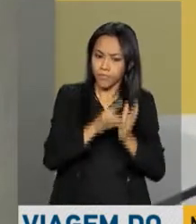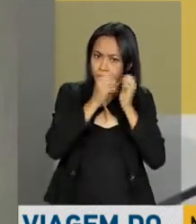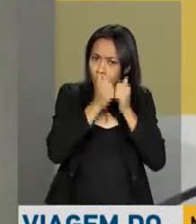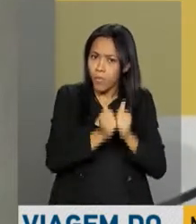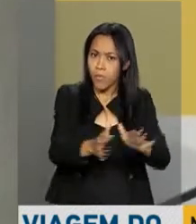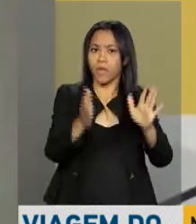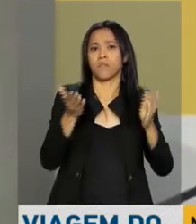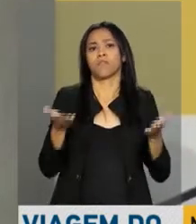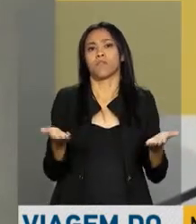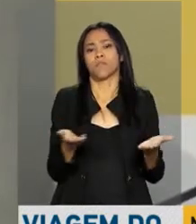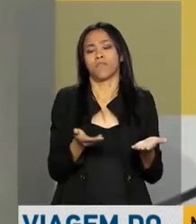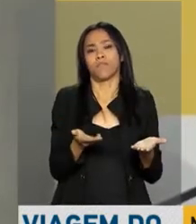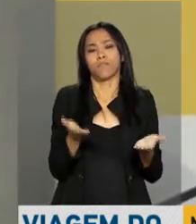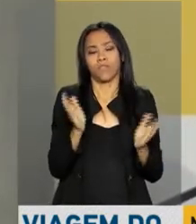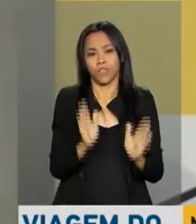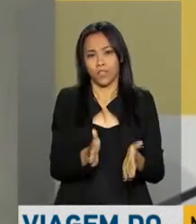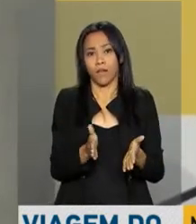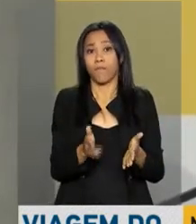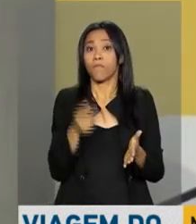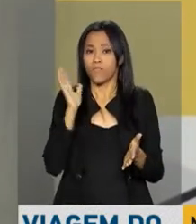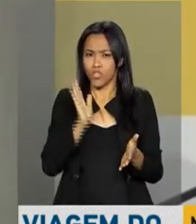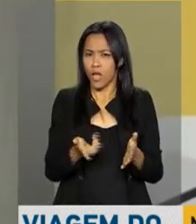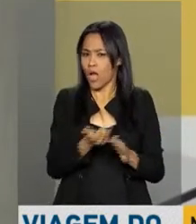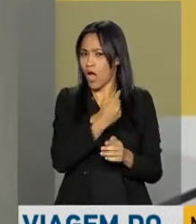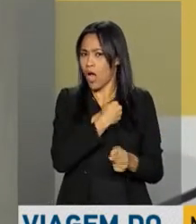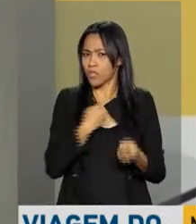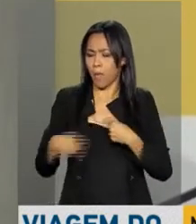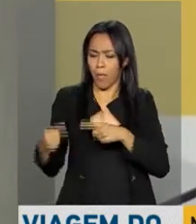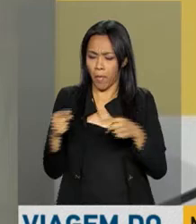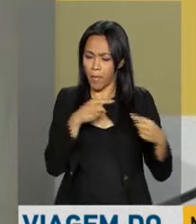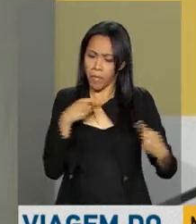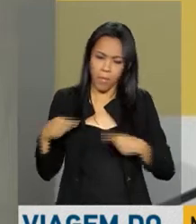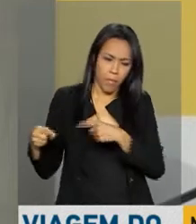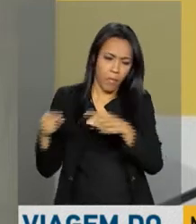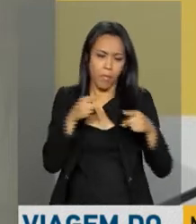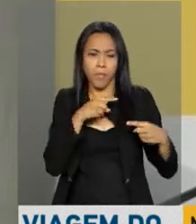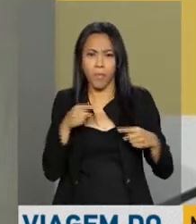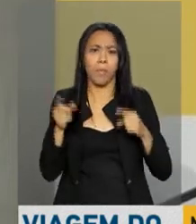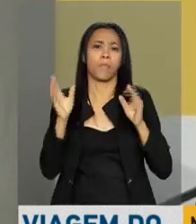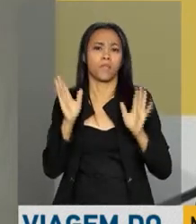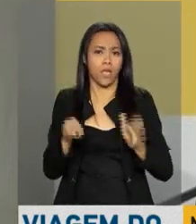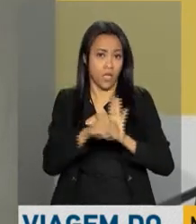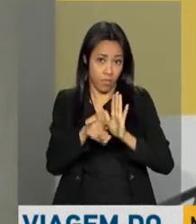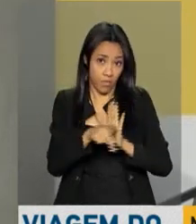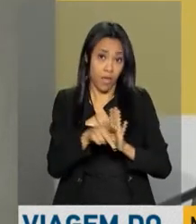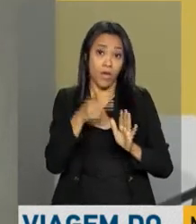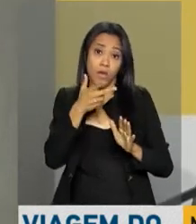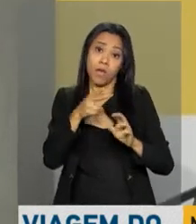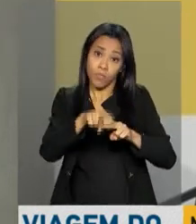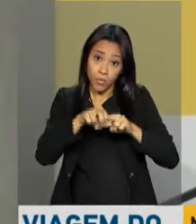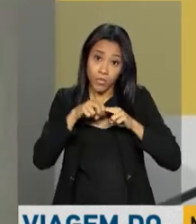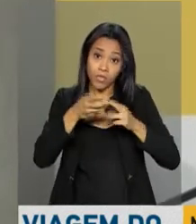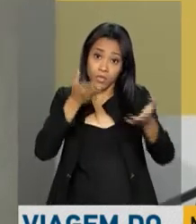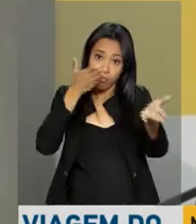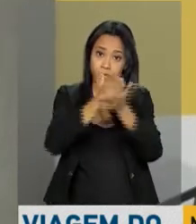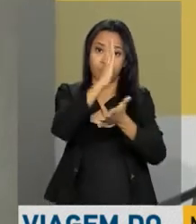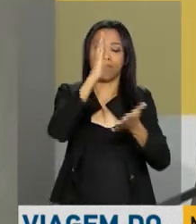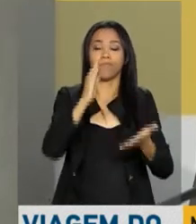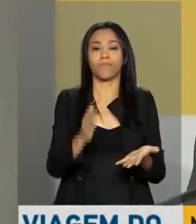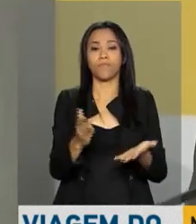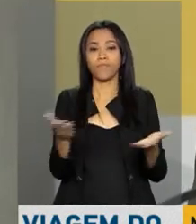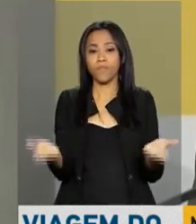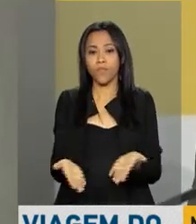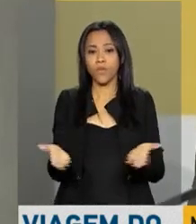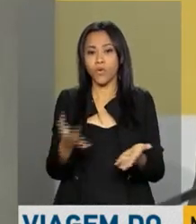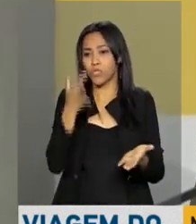eficácia imediata foi amplamente discutida e discutida como foi acabou sendo aprovada e hoje não está